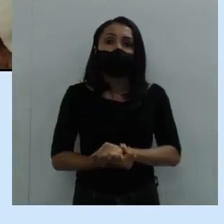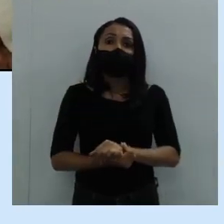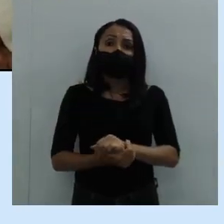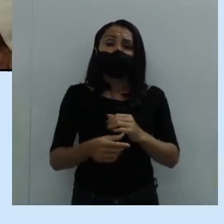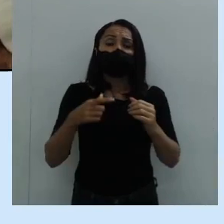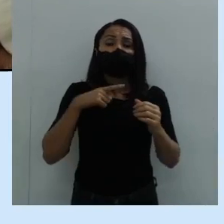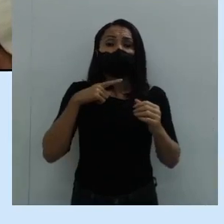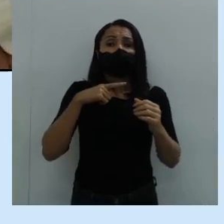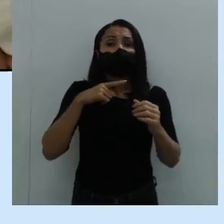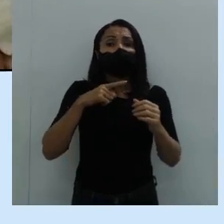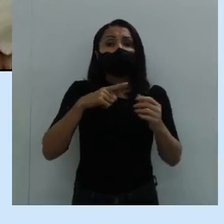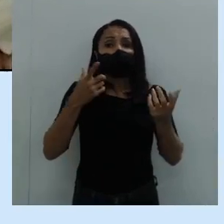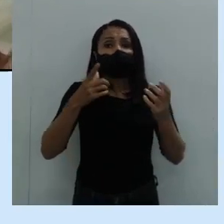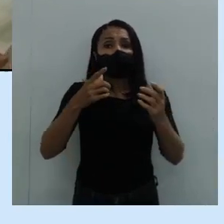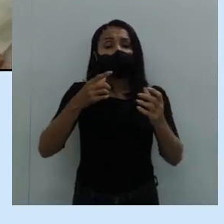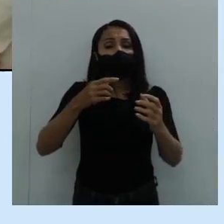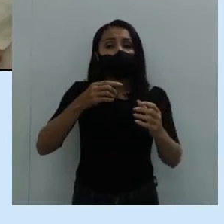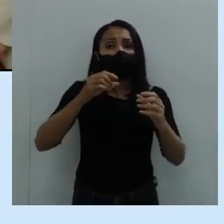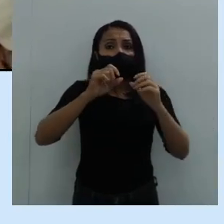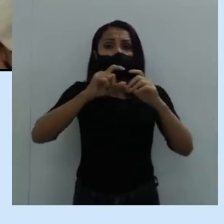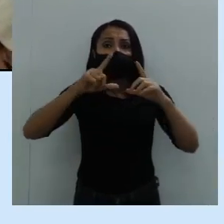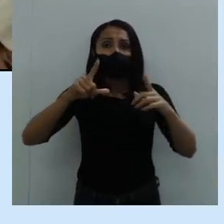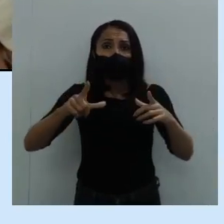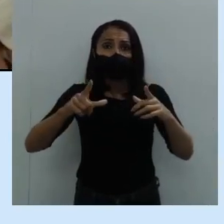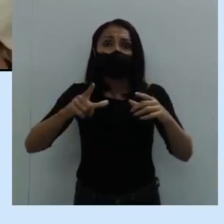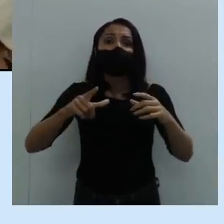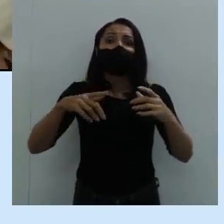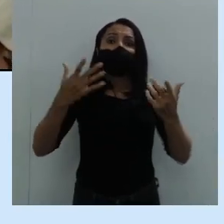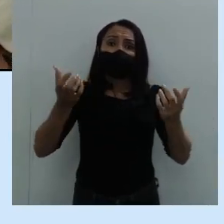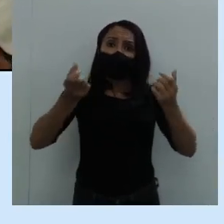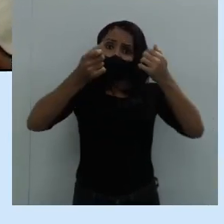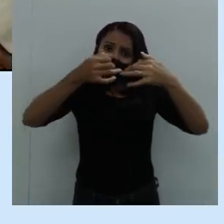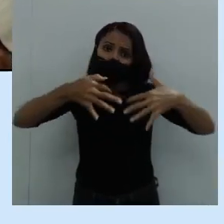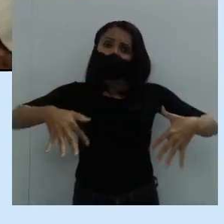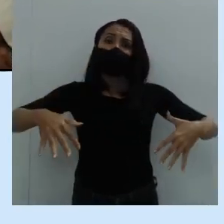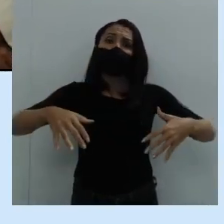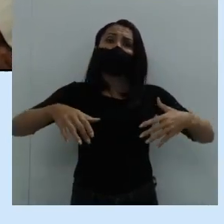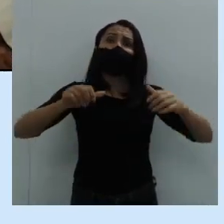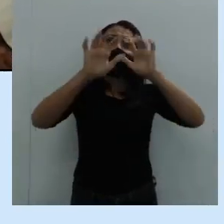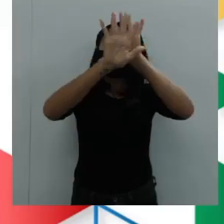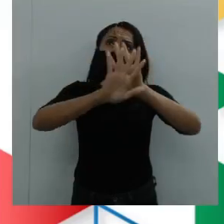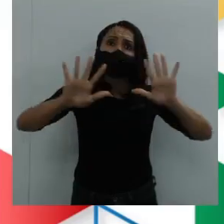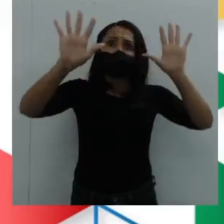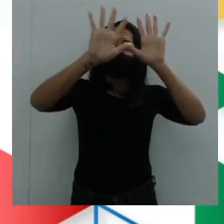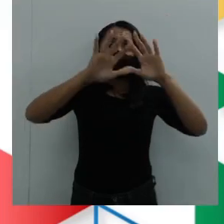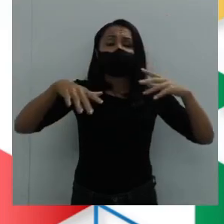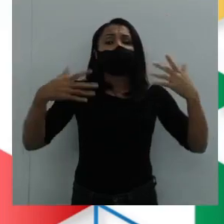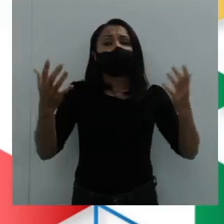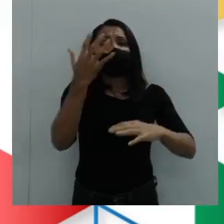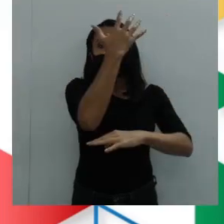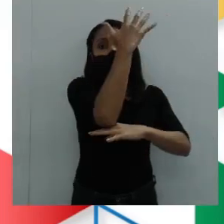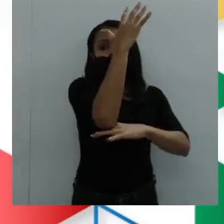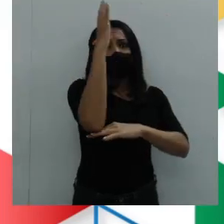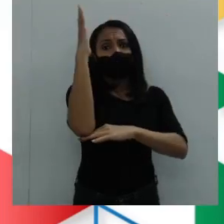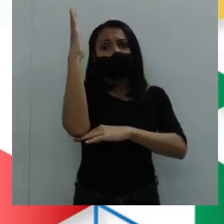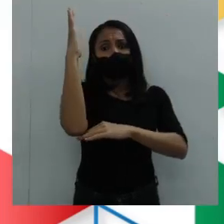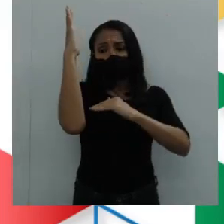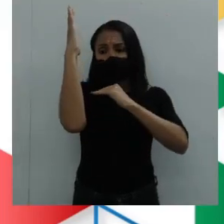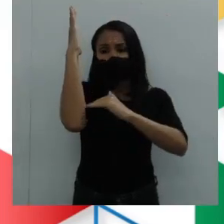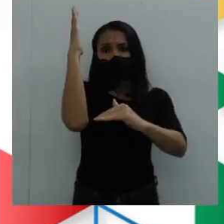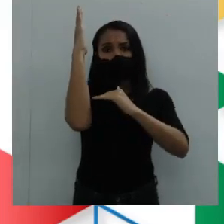aumento, vai provocar a alteração no ar. Tem também no caso do desmatamento, o desmatamento